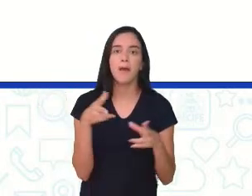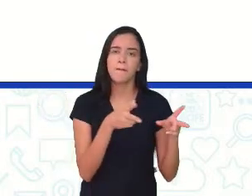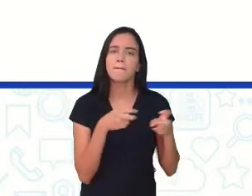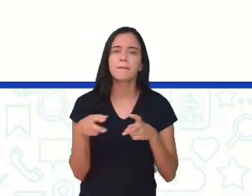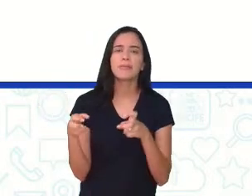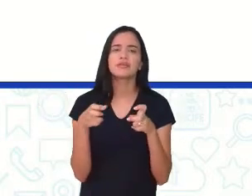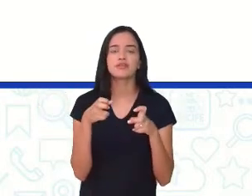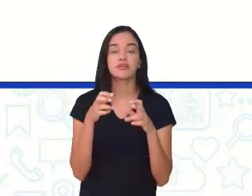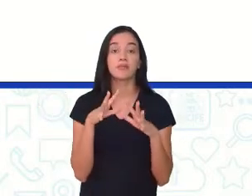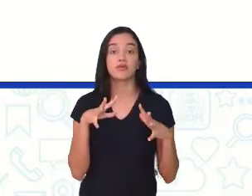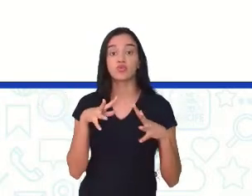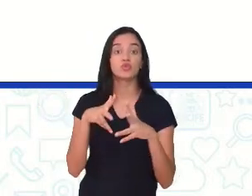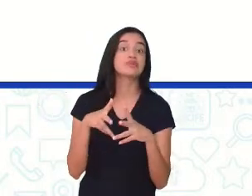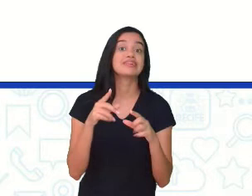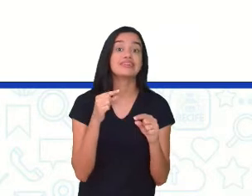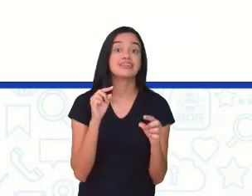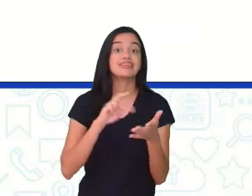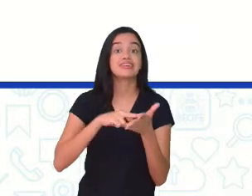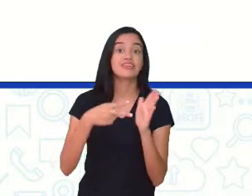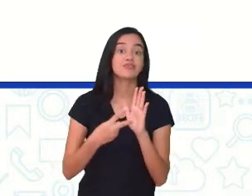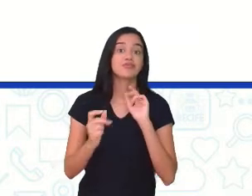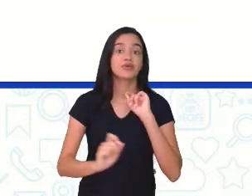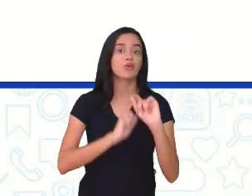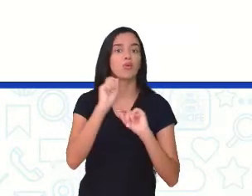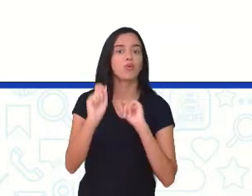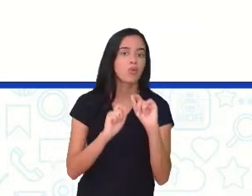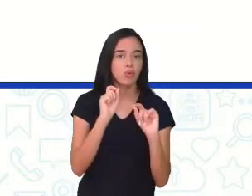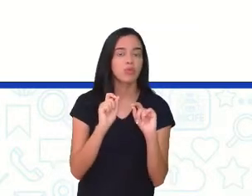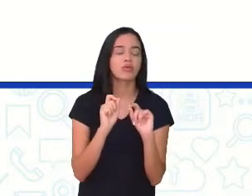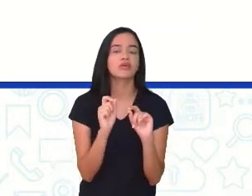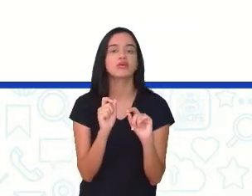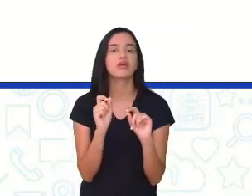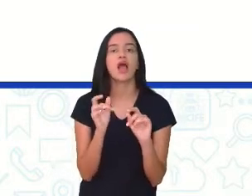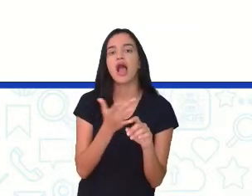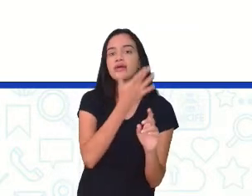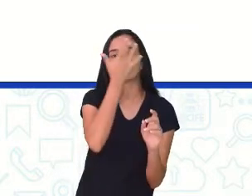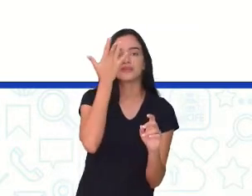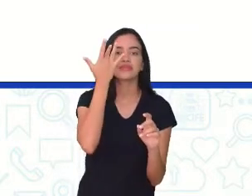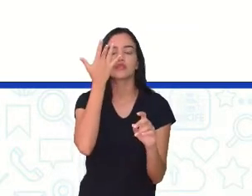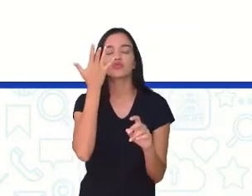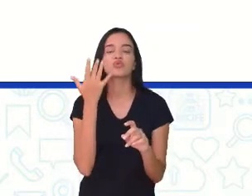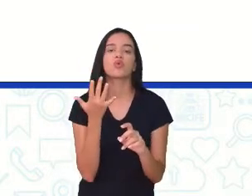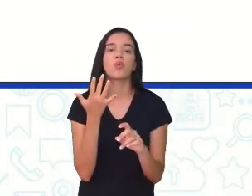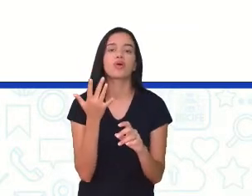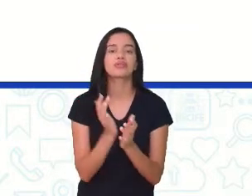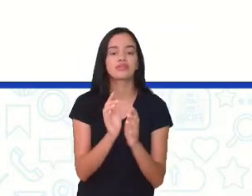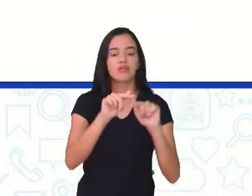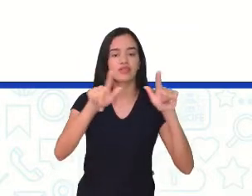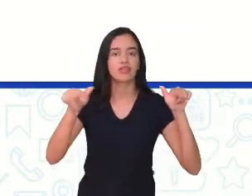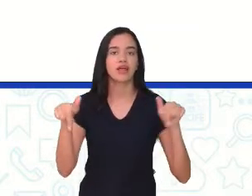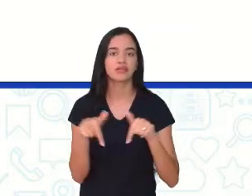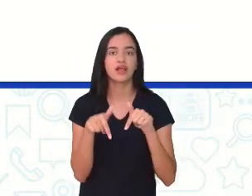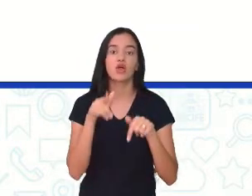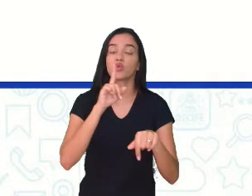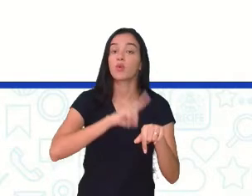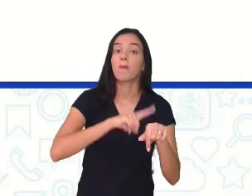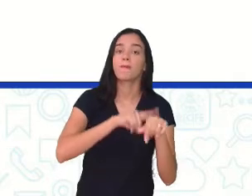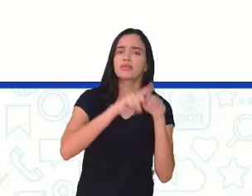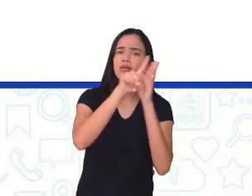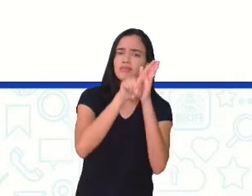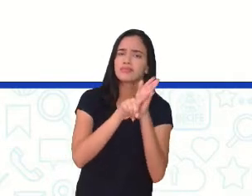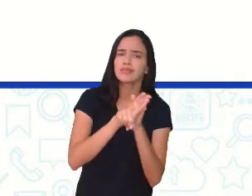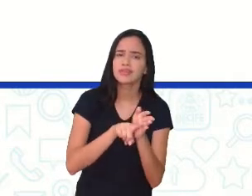o total. O que significa esse total? São as pessoas que estavam nessa sala na hora aí da